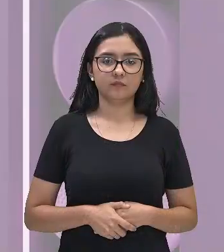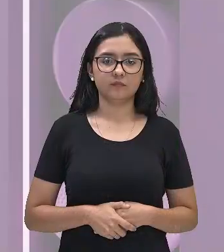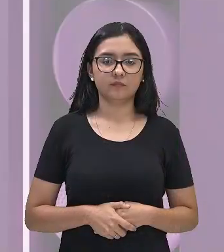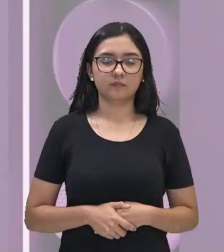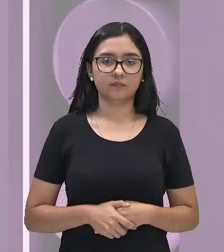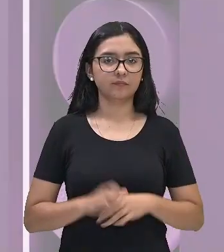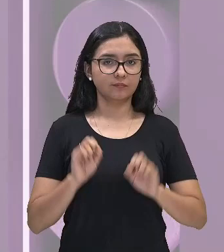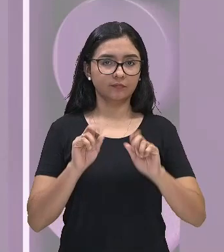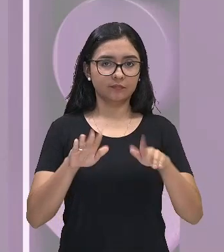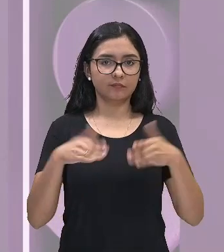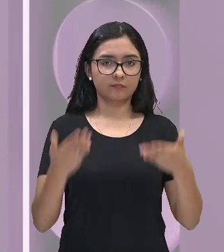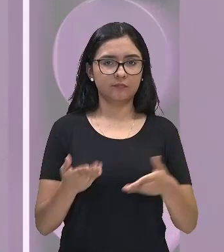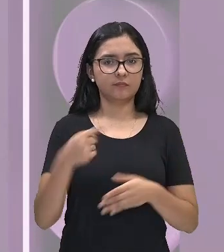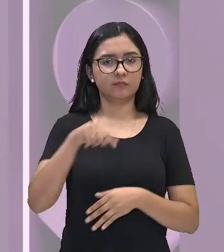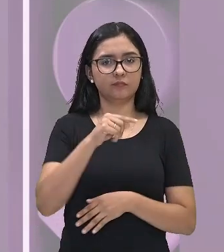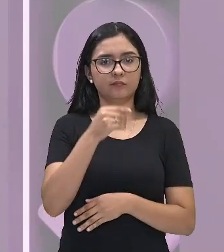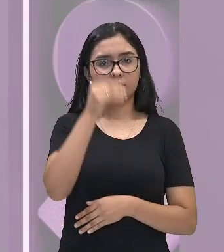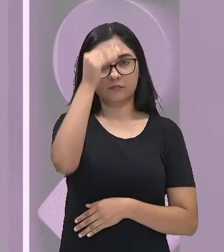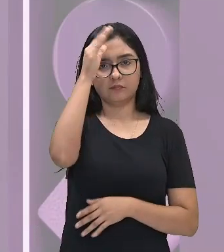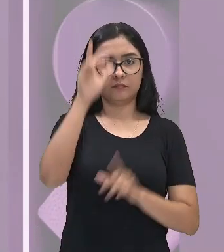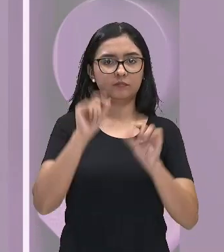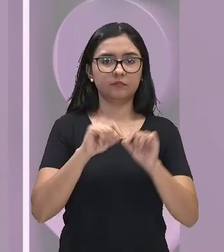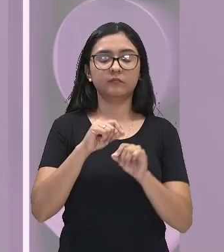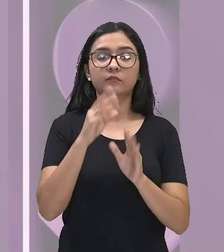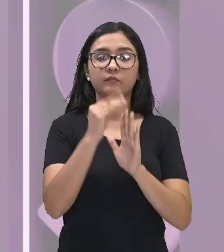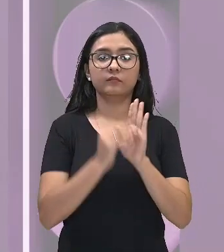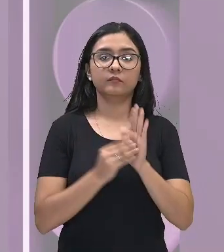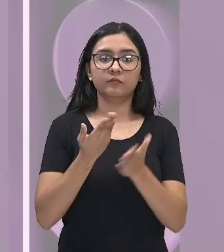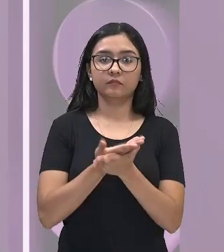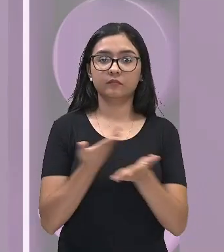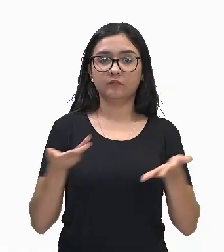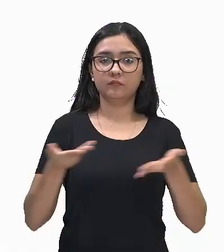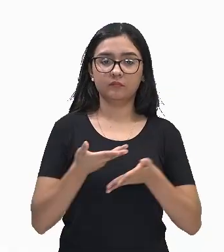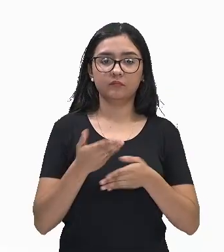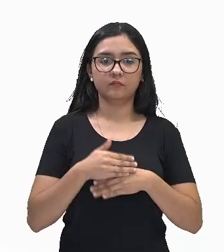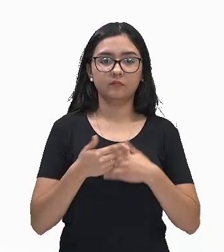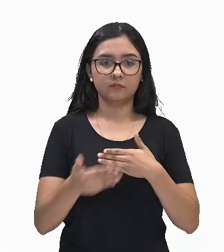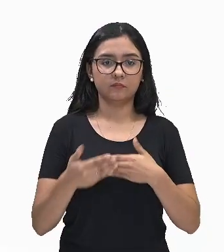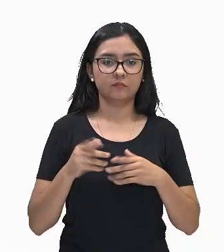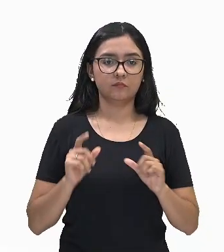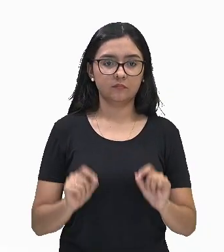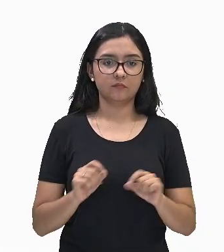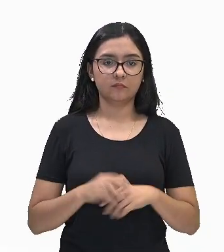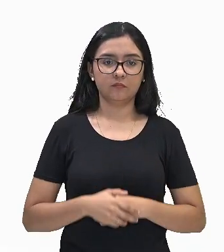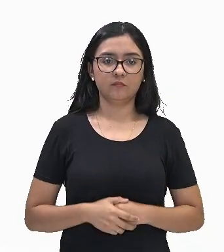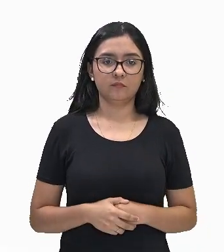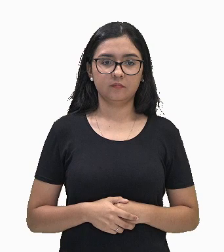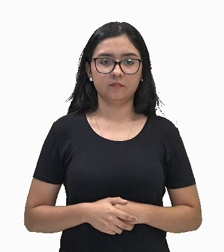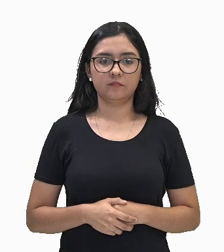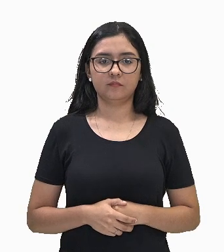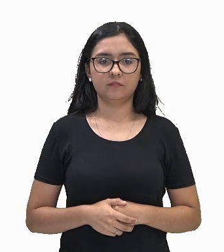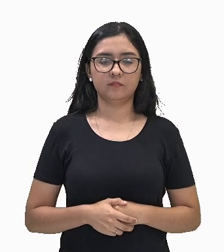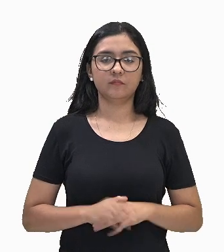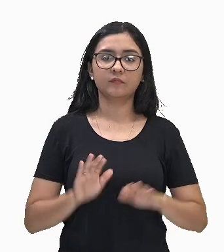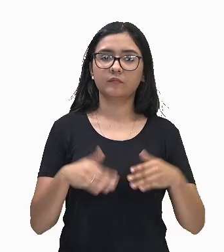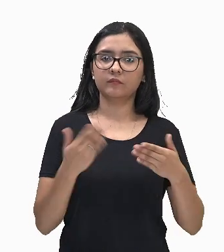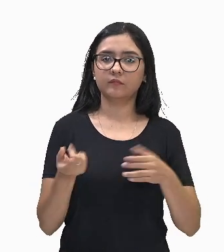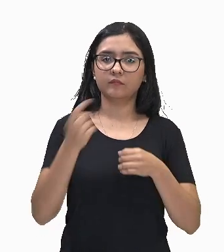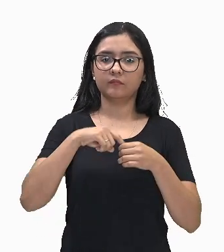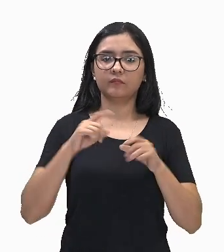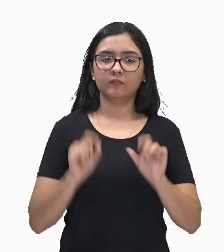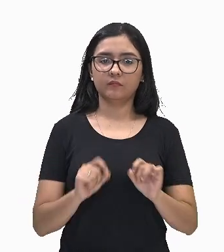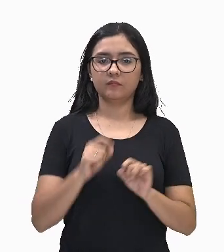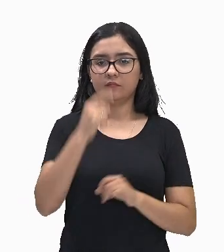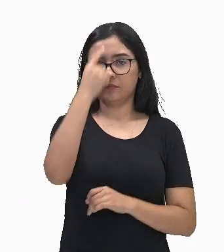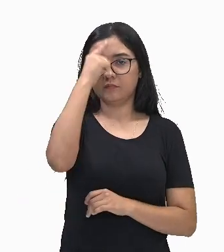muito bem agora que temos conhecimento do nosso conteúdo da aula de hoje vamos a ela Então retomando aqui a